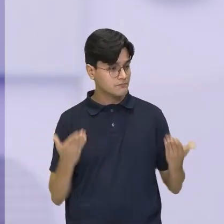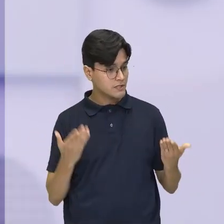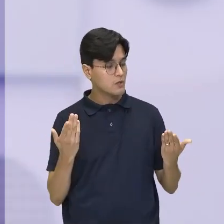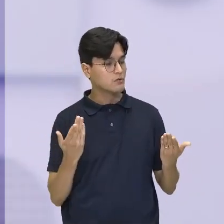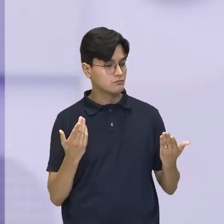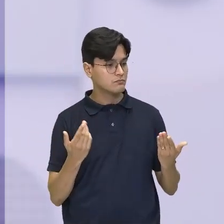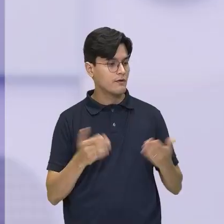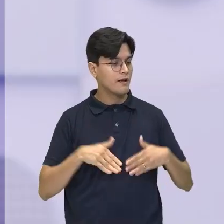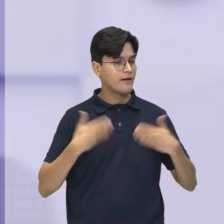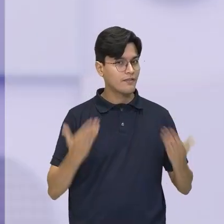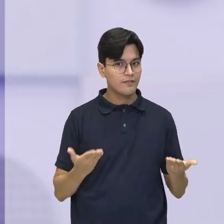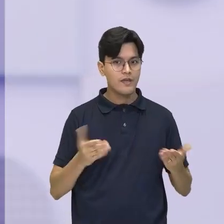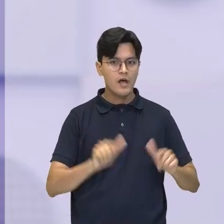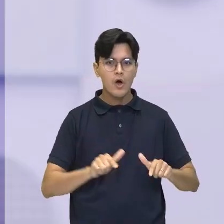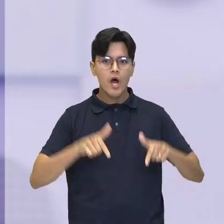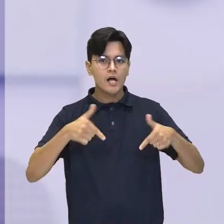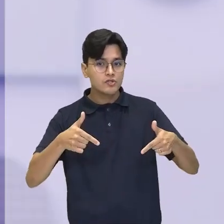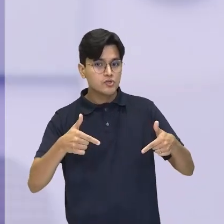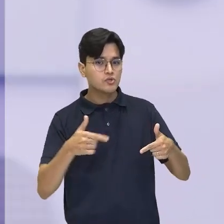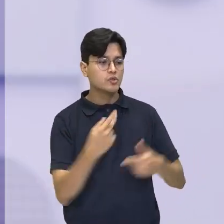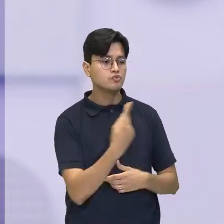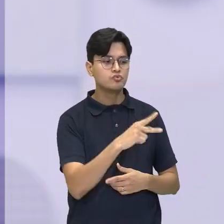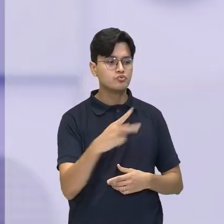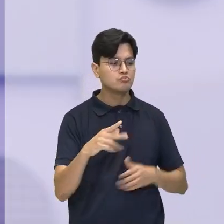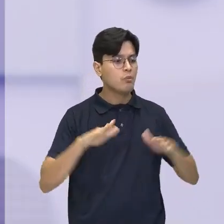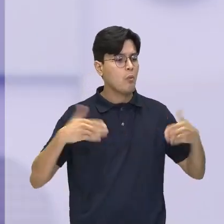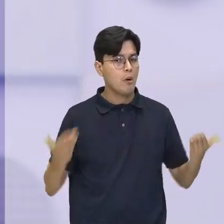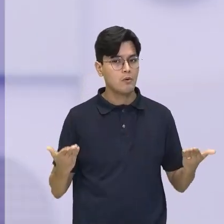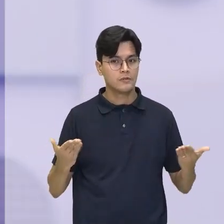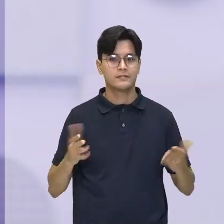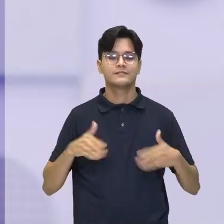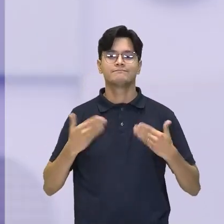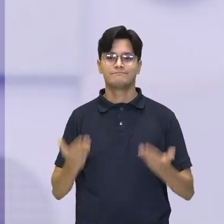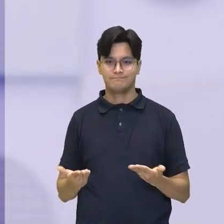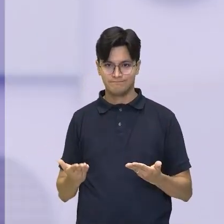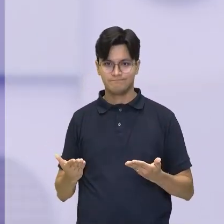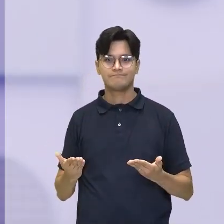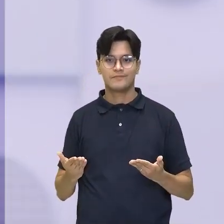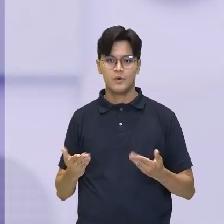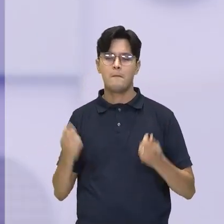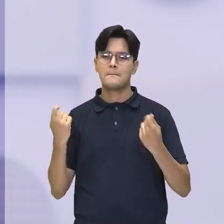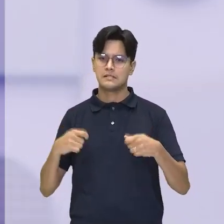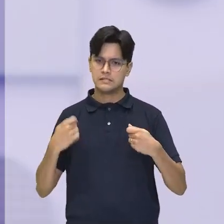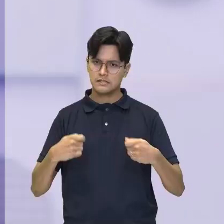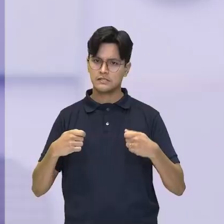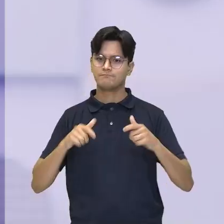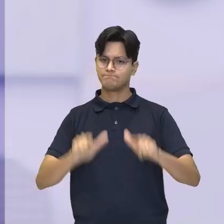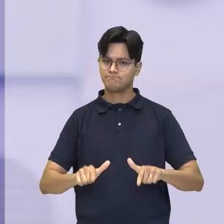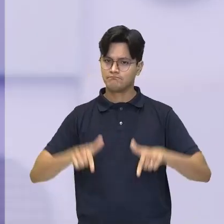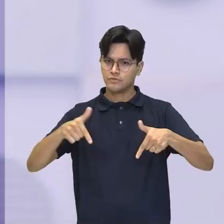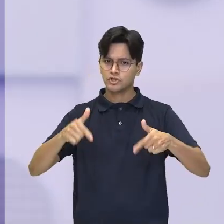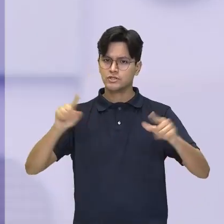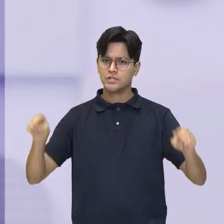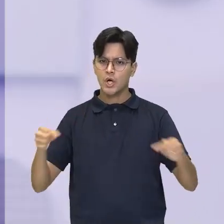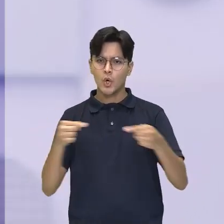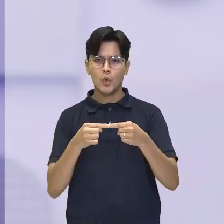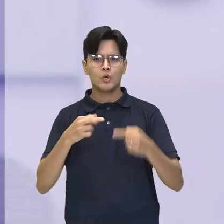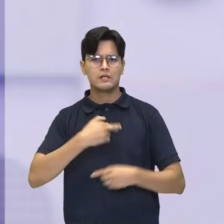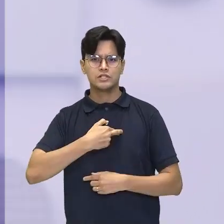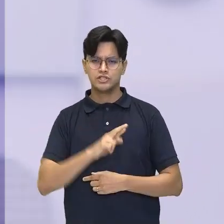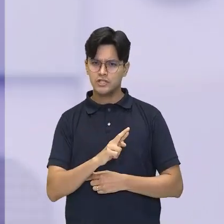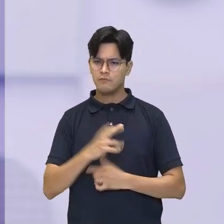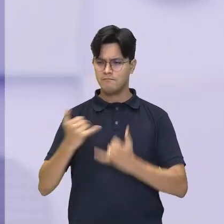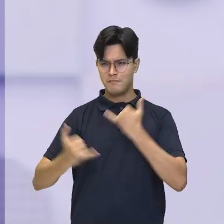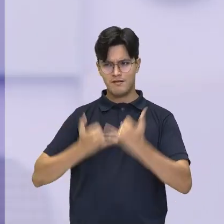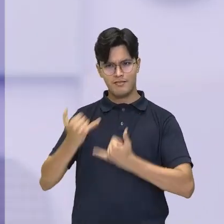lidar com vidas é algo muito importante, né? Não pode ser feito de qualquer jeito, não pode ser feito com brincadeira, não pode ser